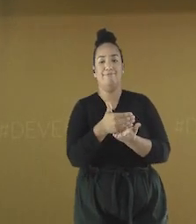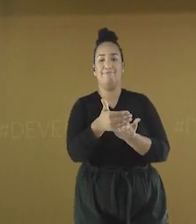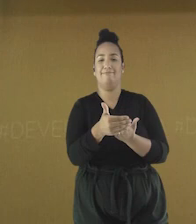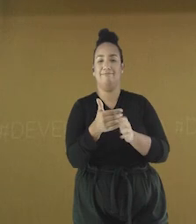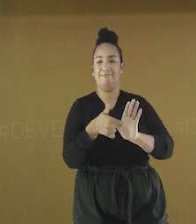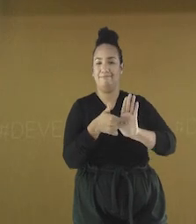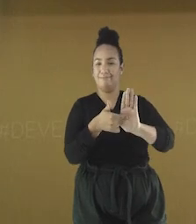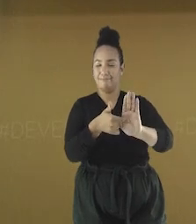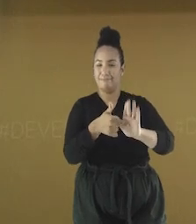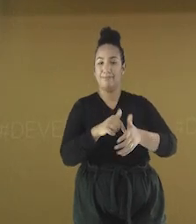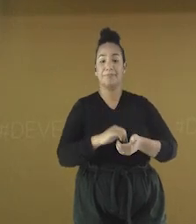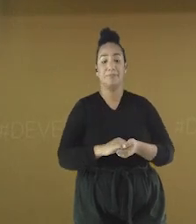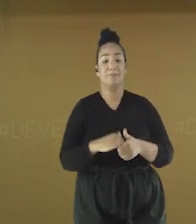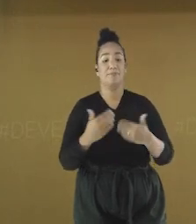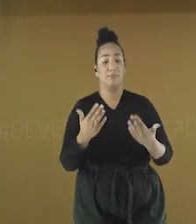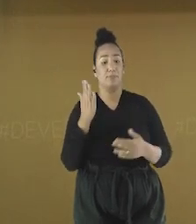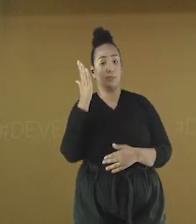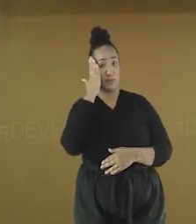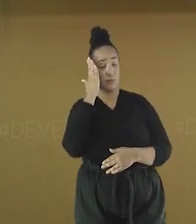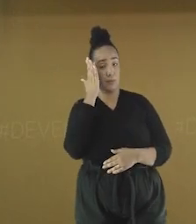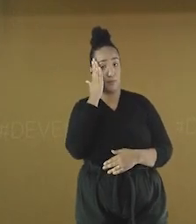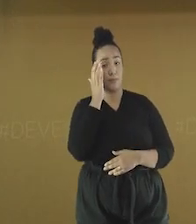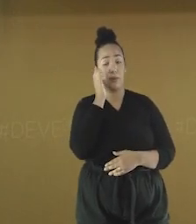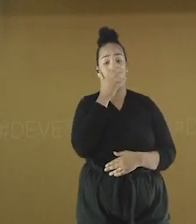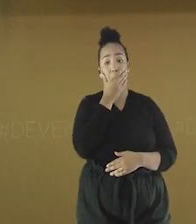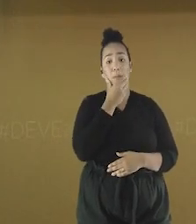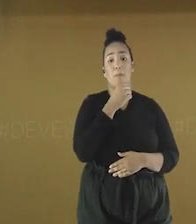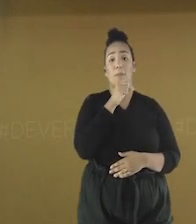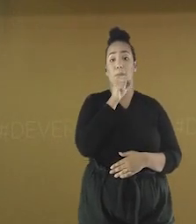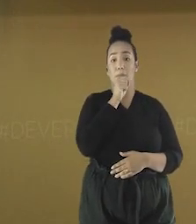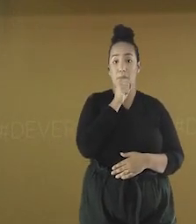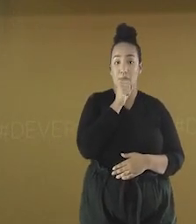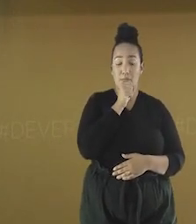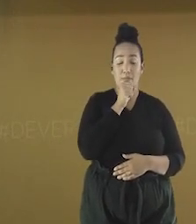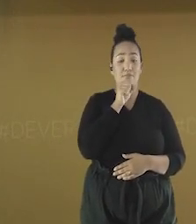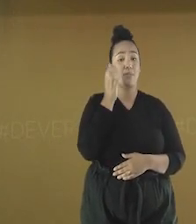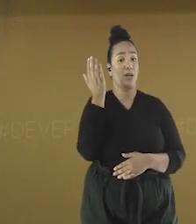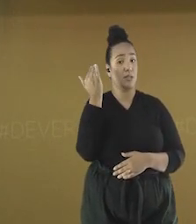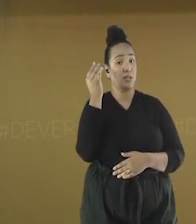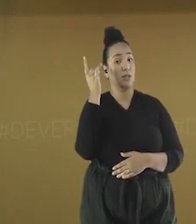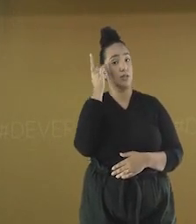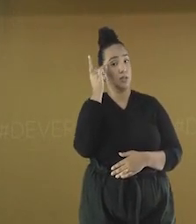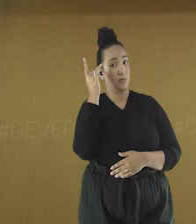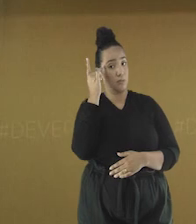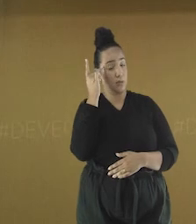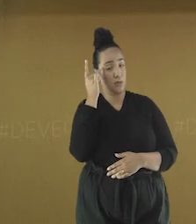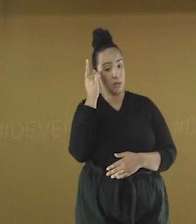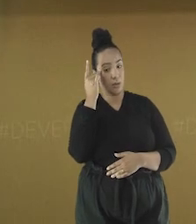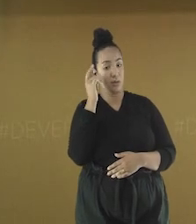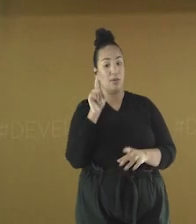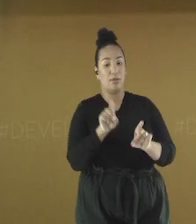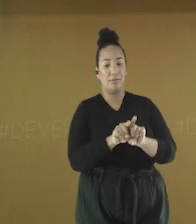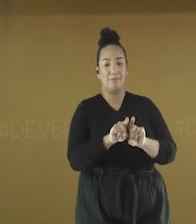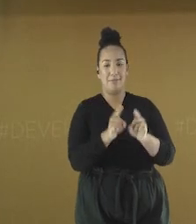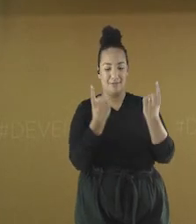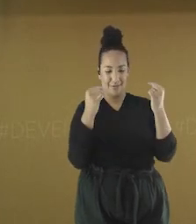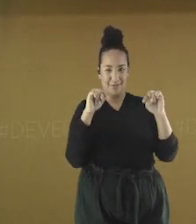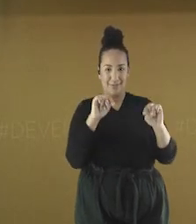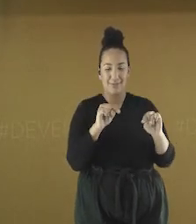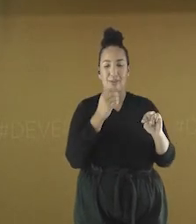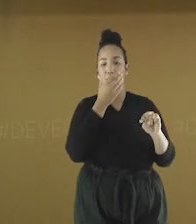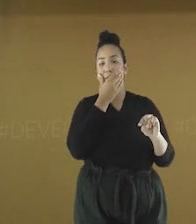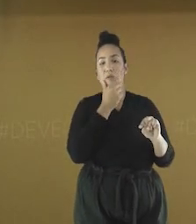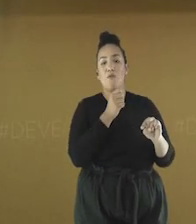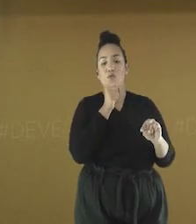no verso inicial. E a gente sabe que o meu pai era paulista, o meu avô pernambucano. A gente sabe que tem um era ali no